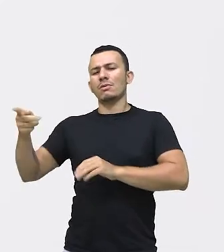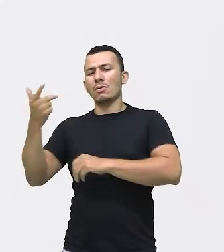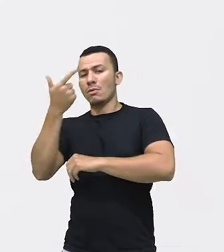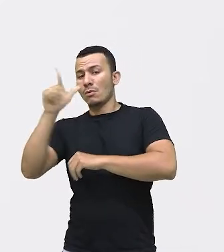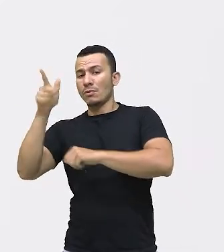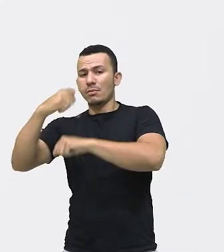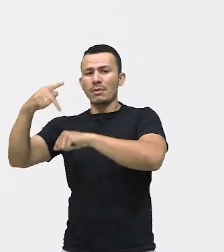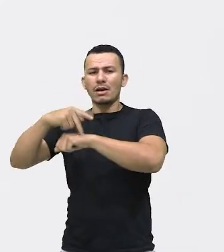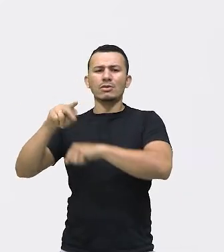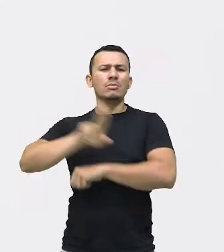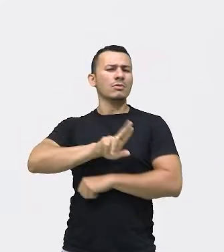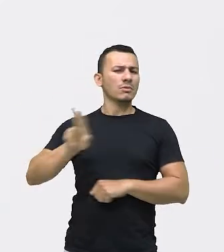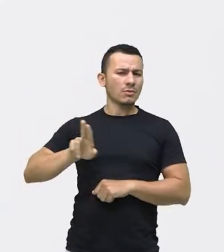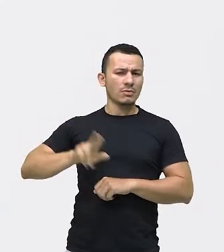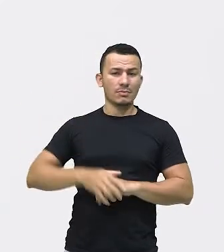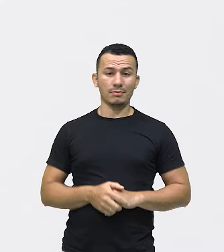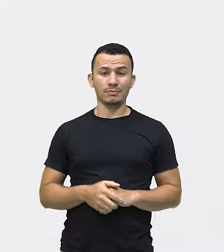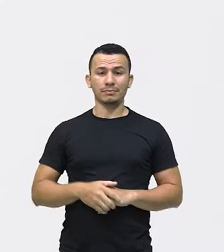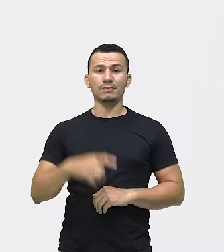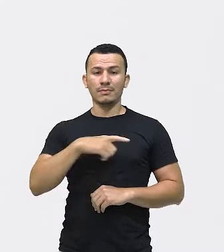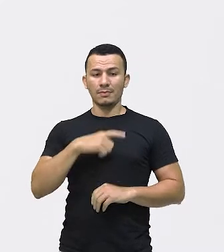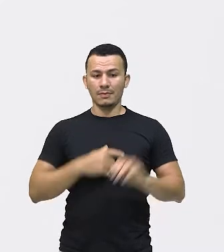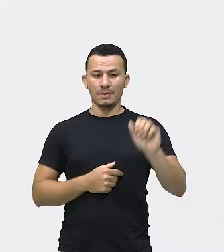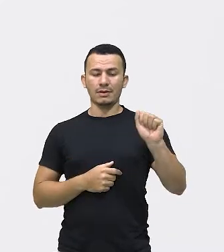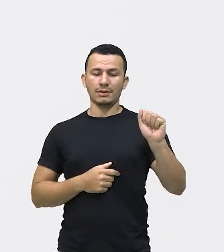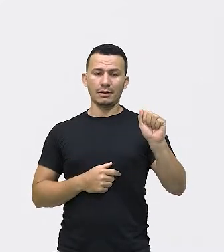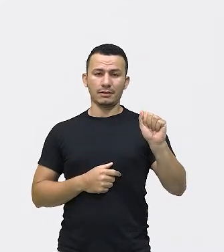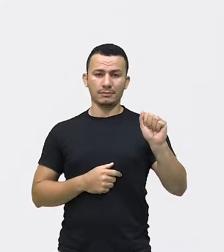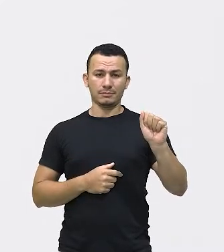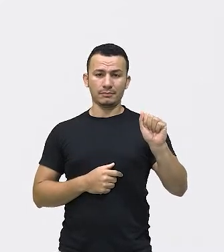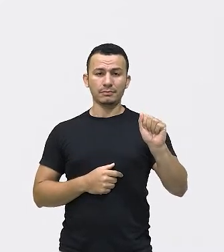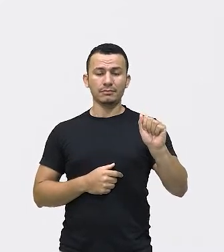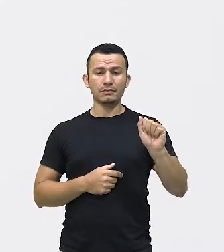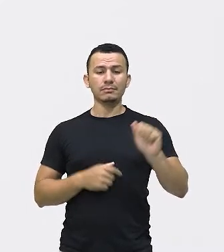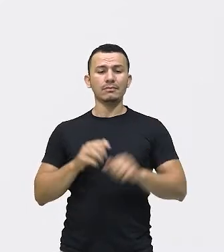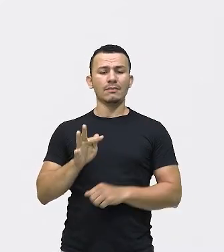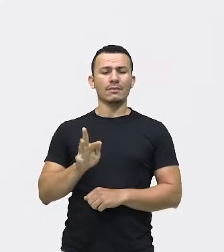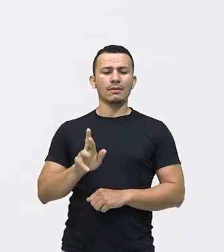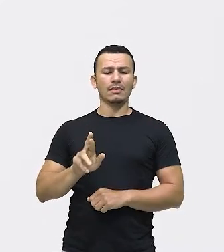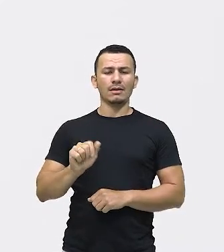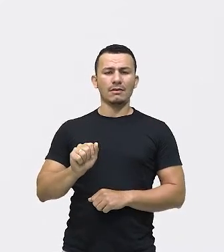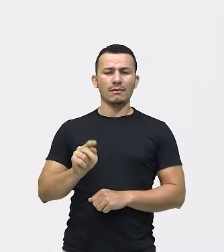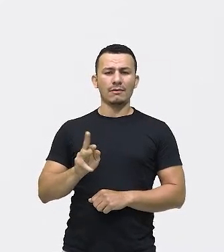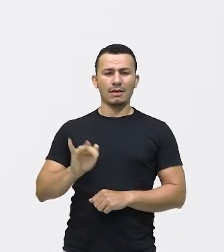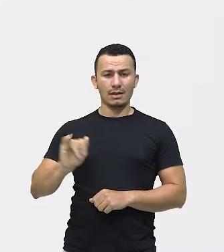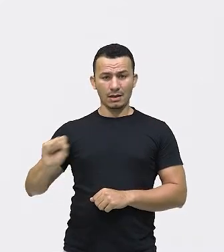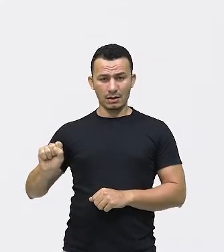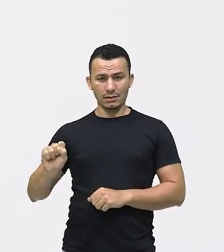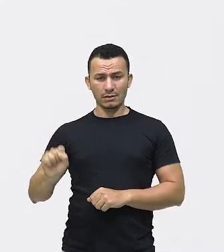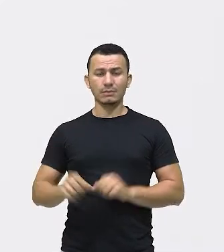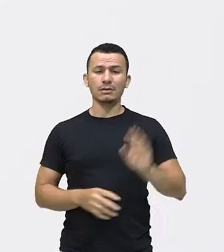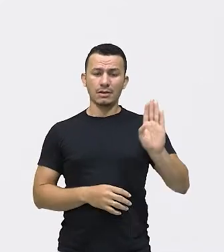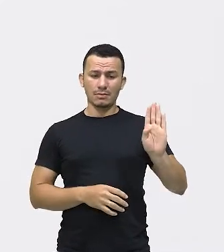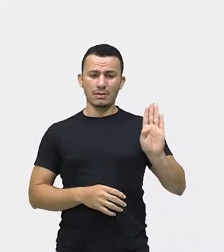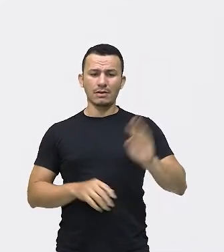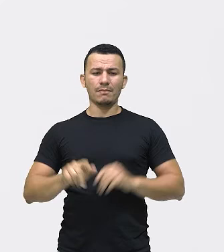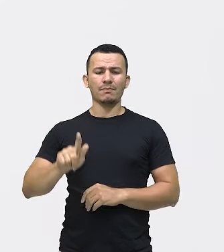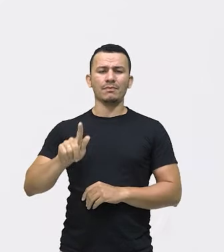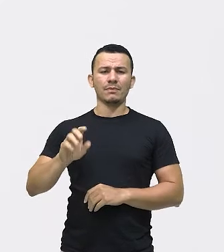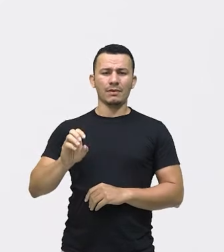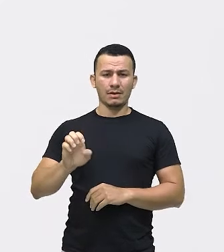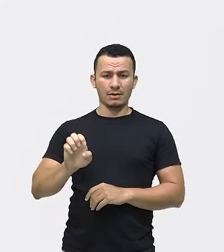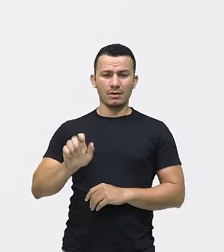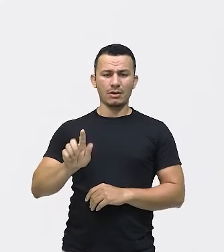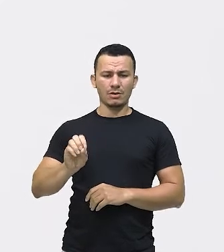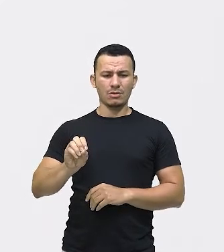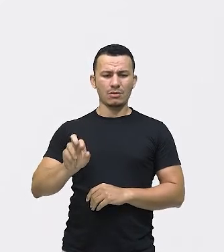nós temos aí como opções, né? Letra A, fátrias, eram os frátrias. A letra B, eram os geórgos. A